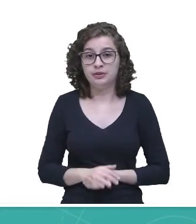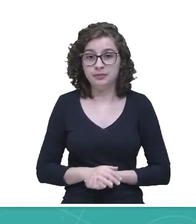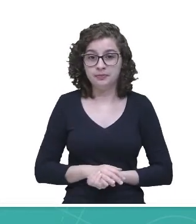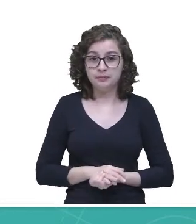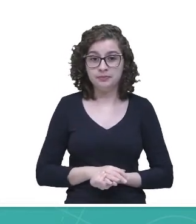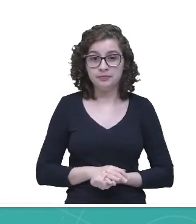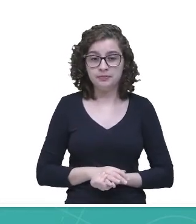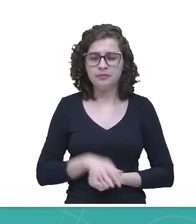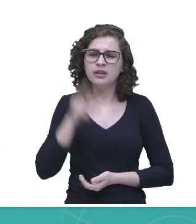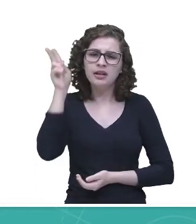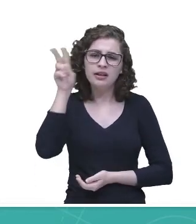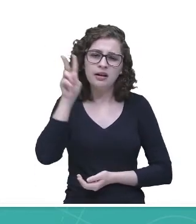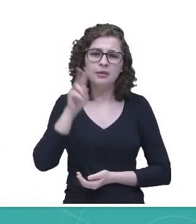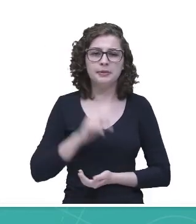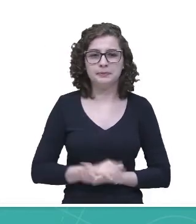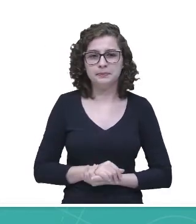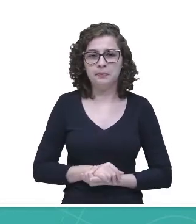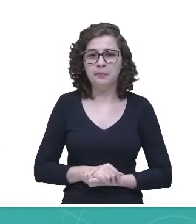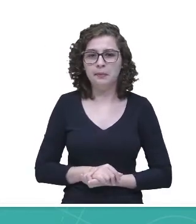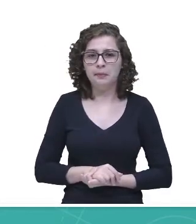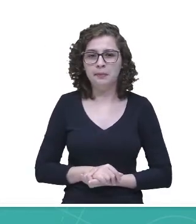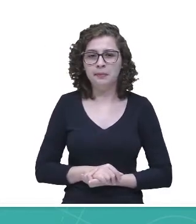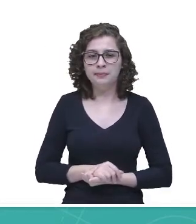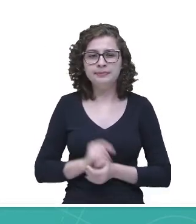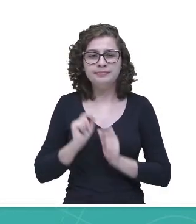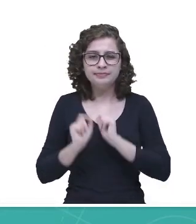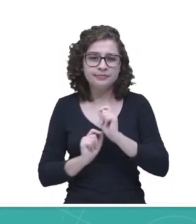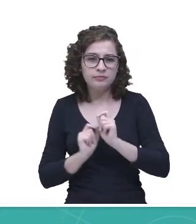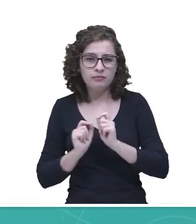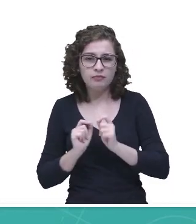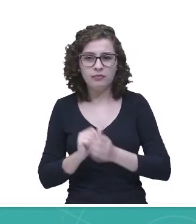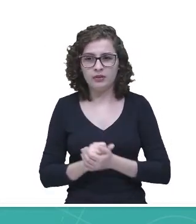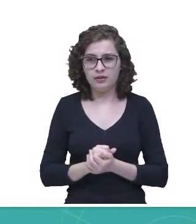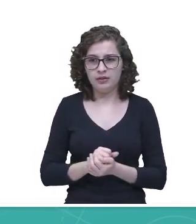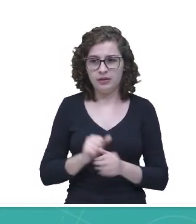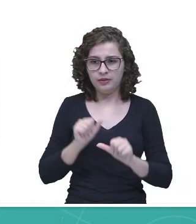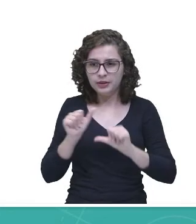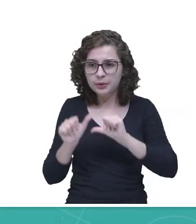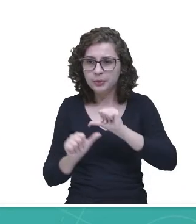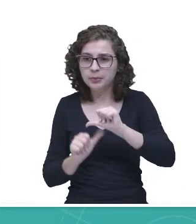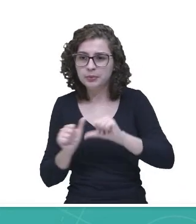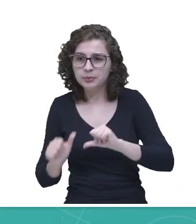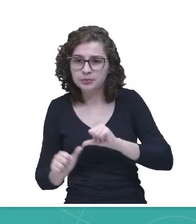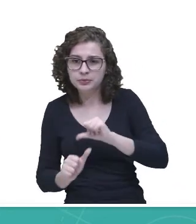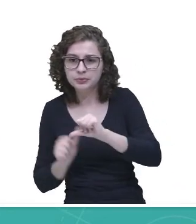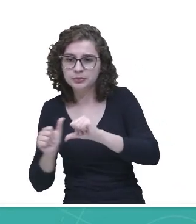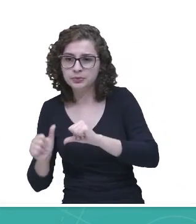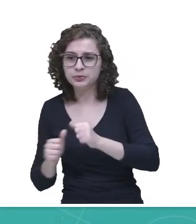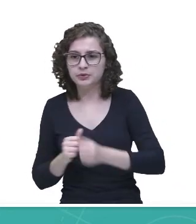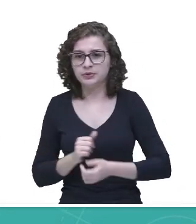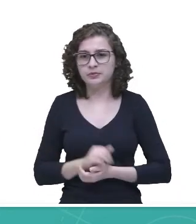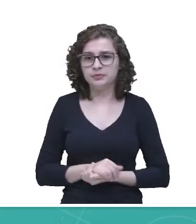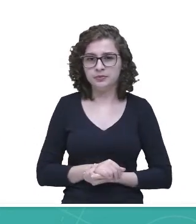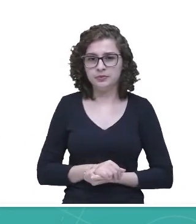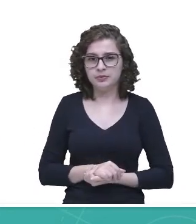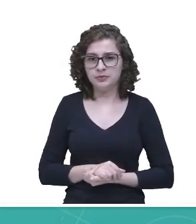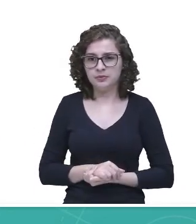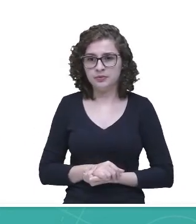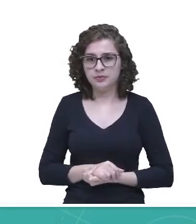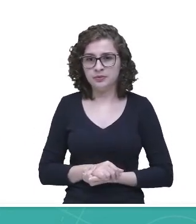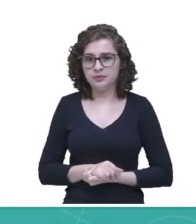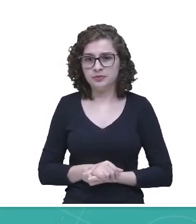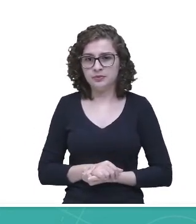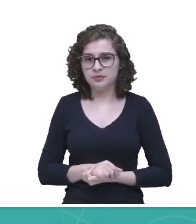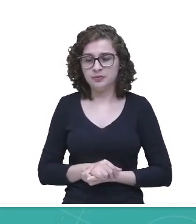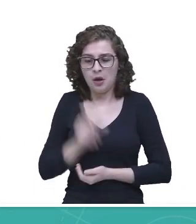por quê? Porque vai haver uma transição ali. Alguém vai começar a ficar com medo e vai